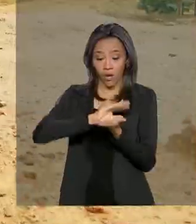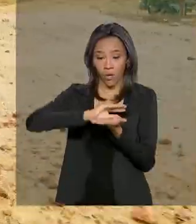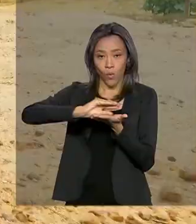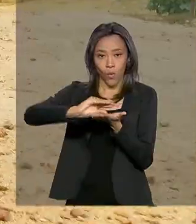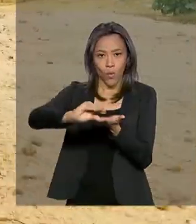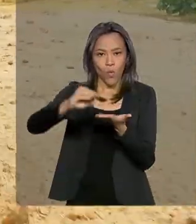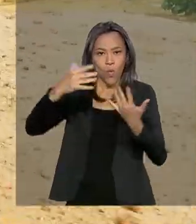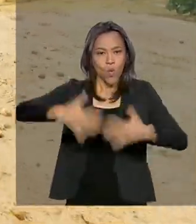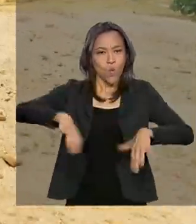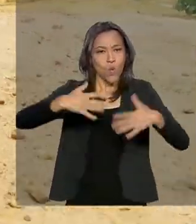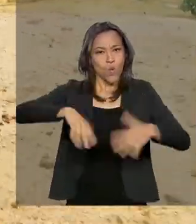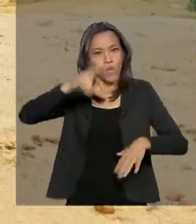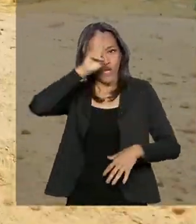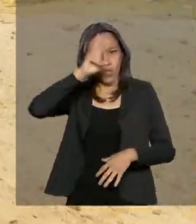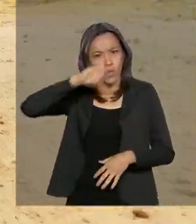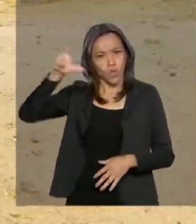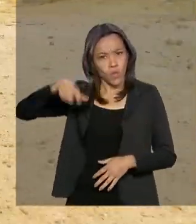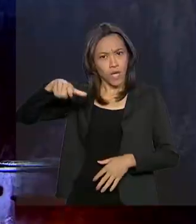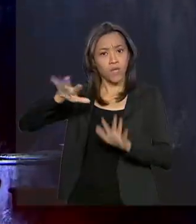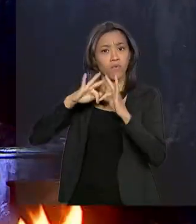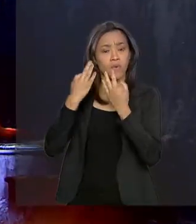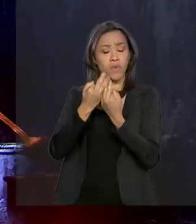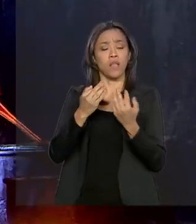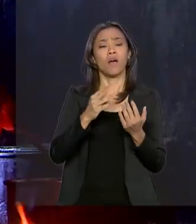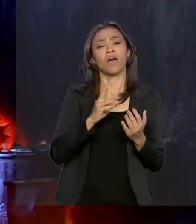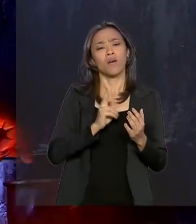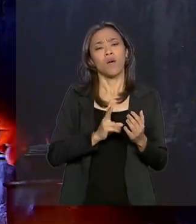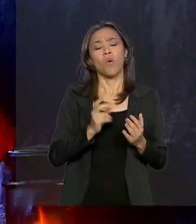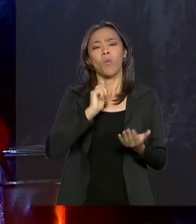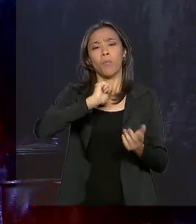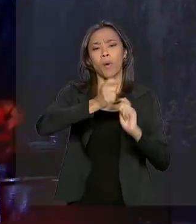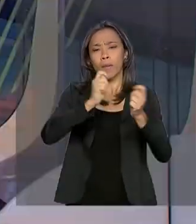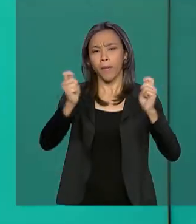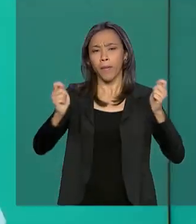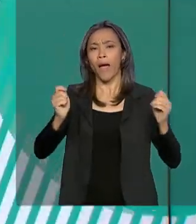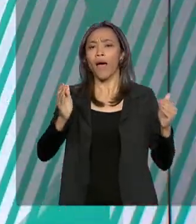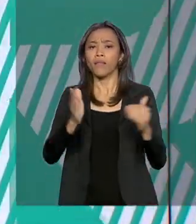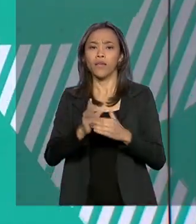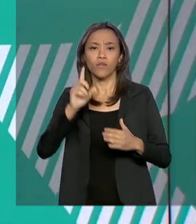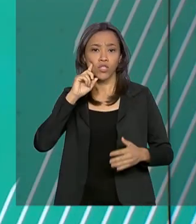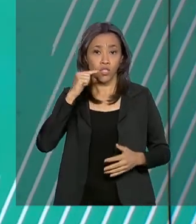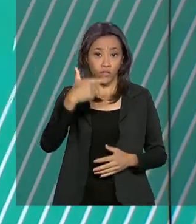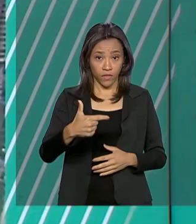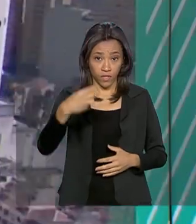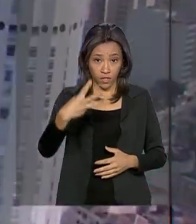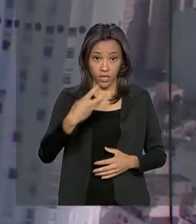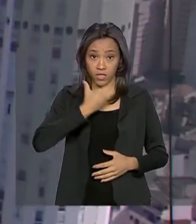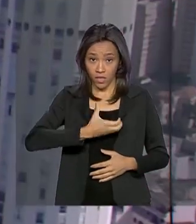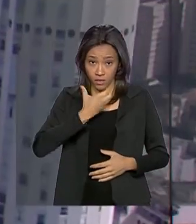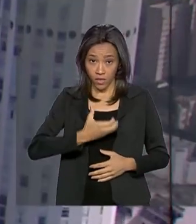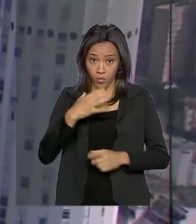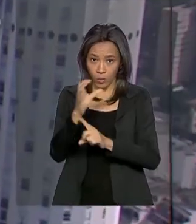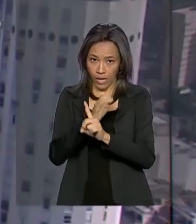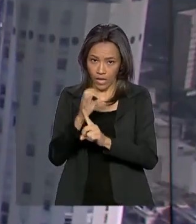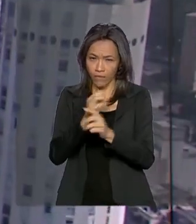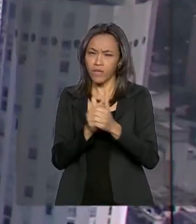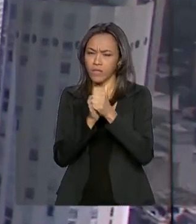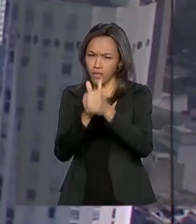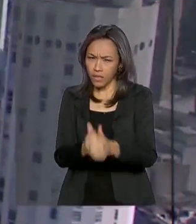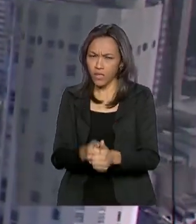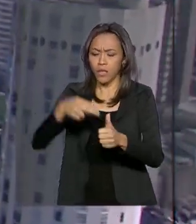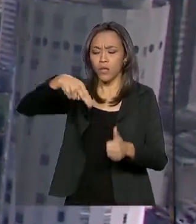história do Bolsa Família. O pagamento vai até o dia 23 de dezembro e o calendário segue conforme o número do NIS do